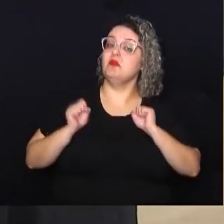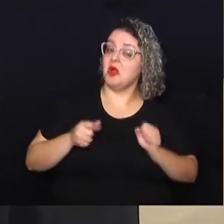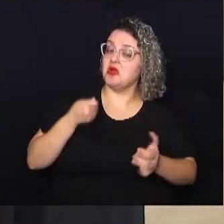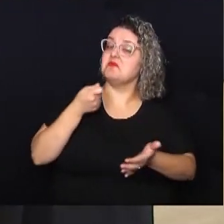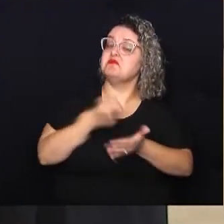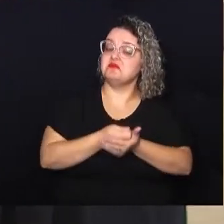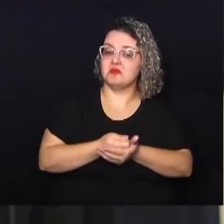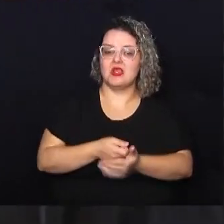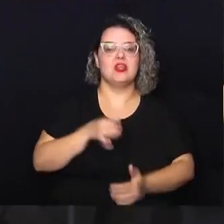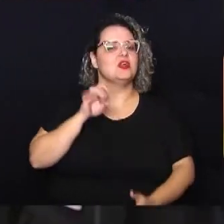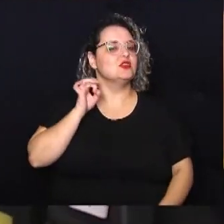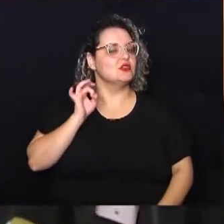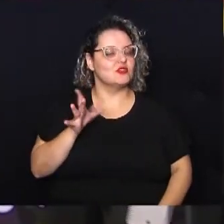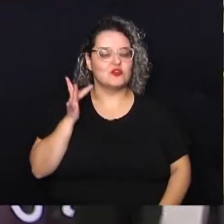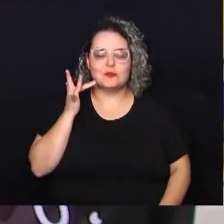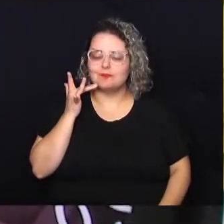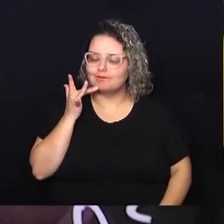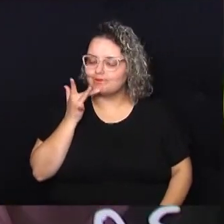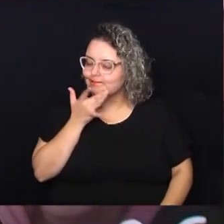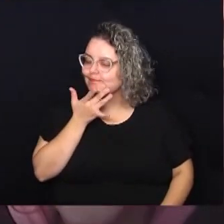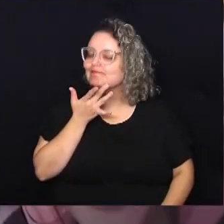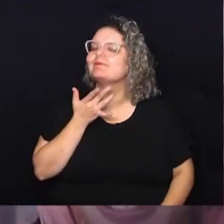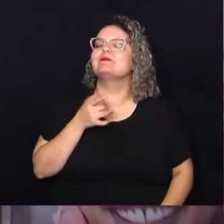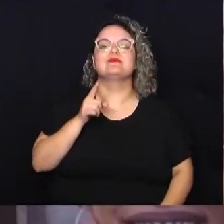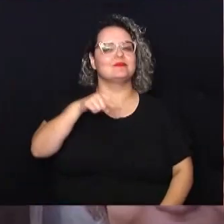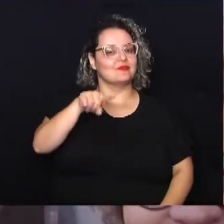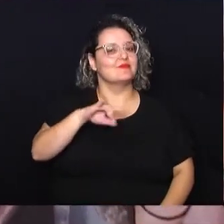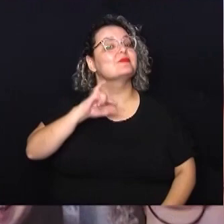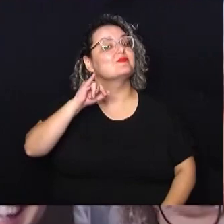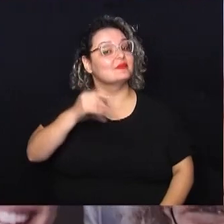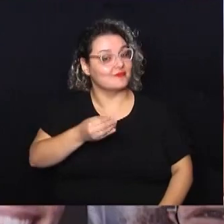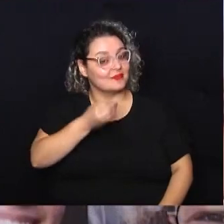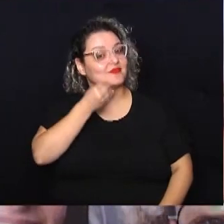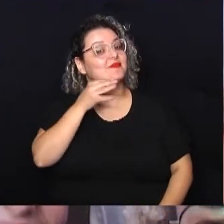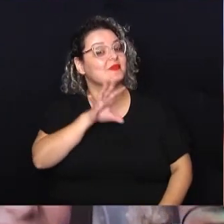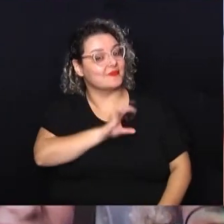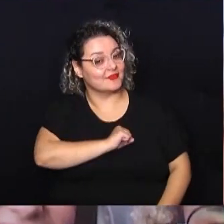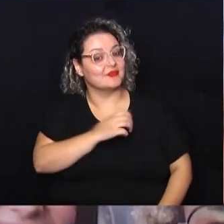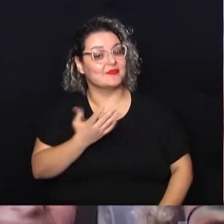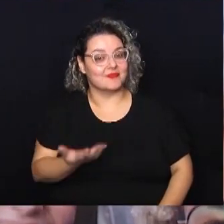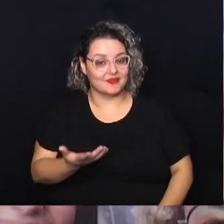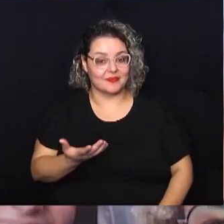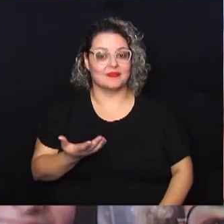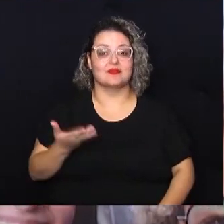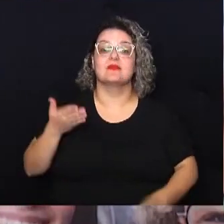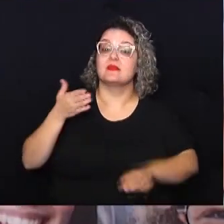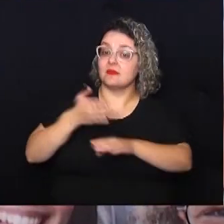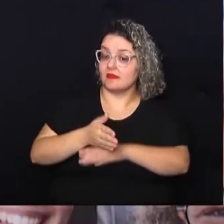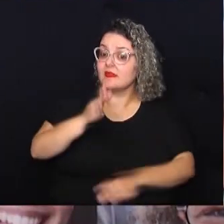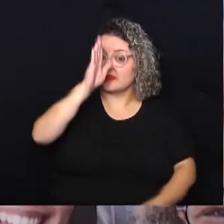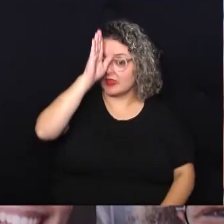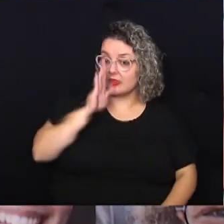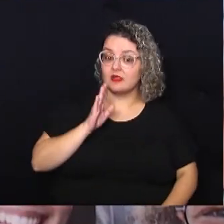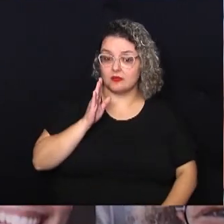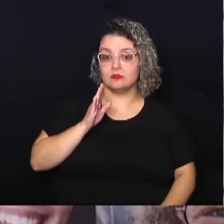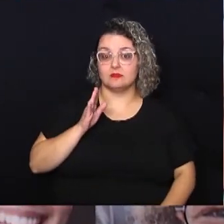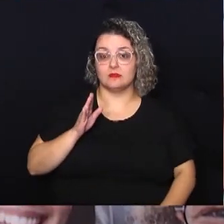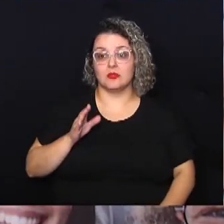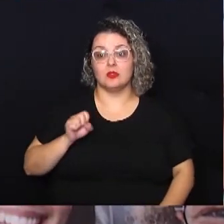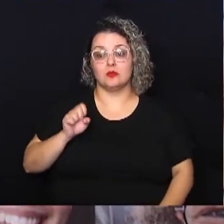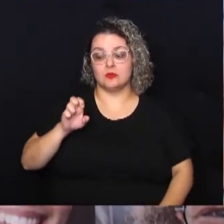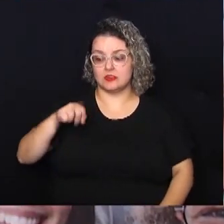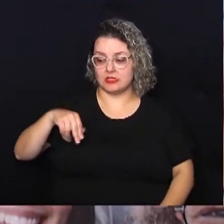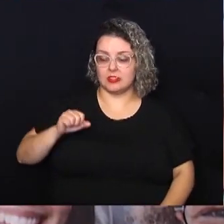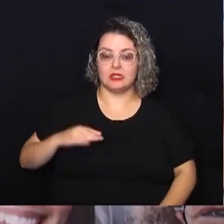vocês que só tem delícia, vocês vão aproveitar aí muito. A entrada é gratuita e o Senac fica aqui